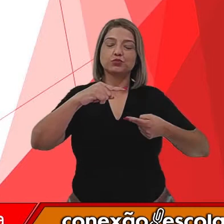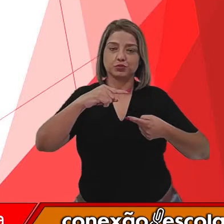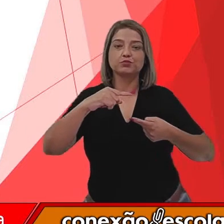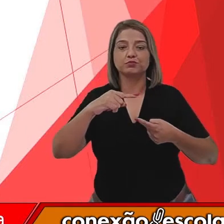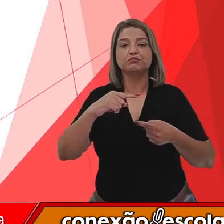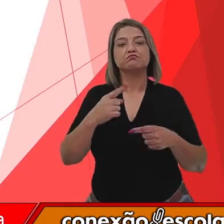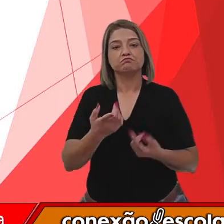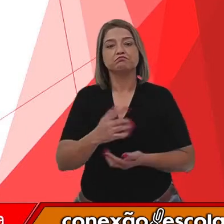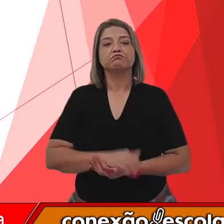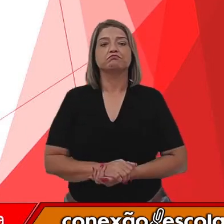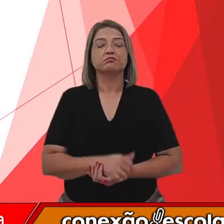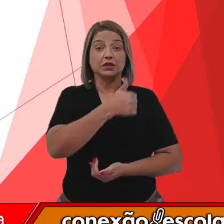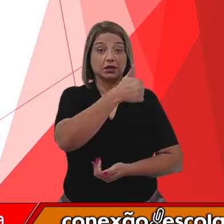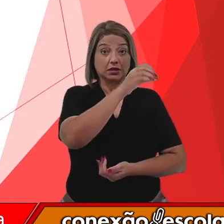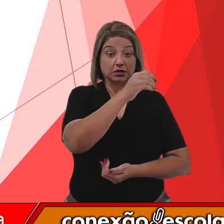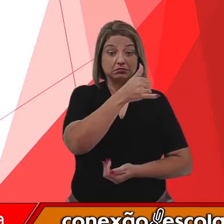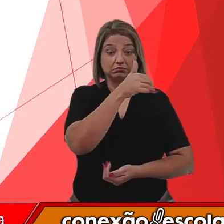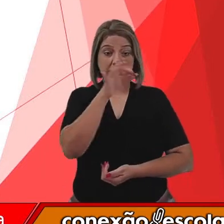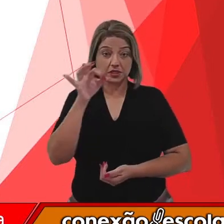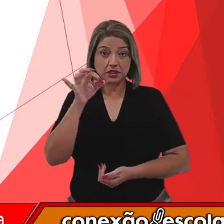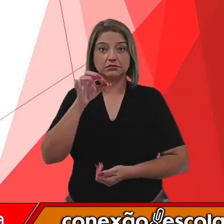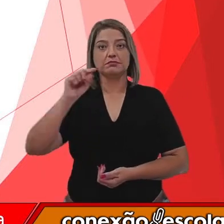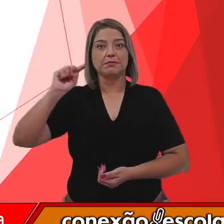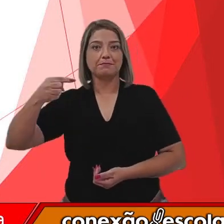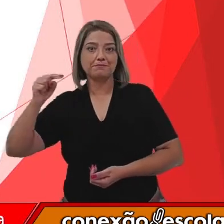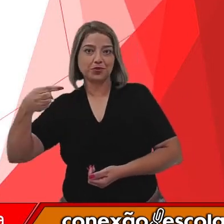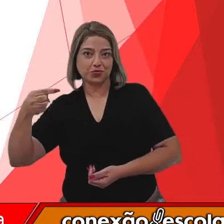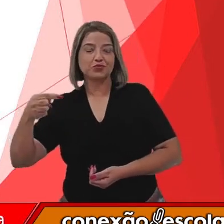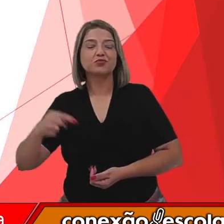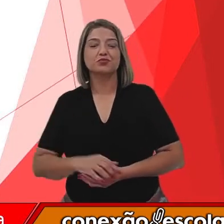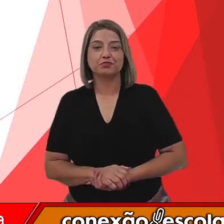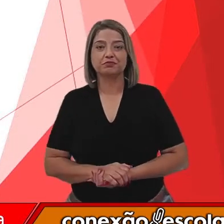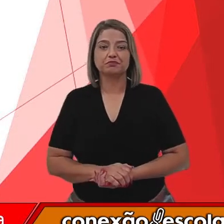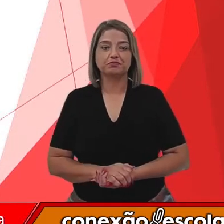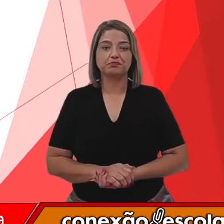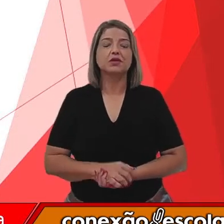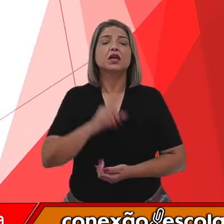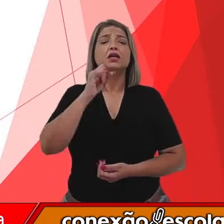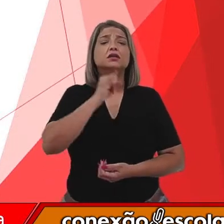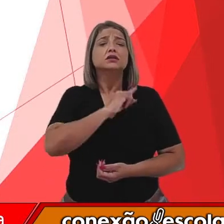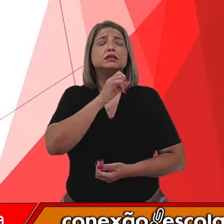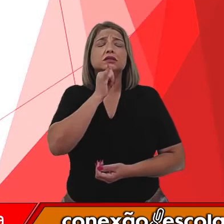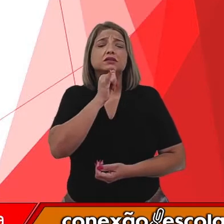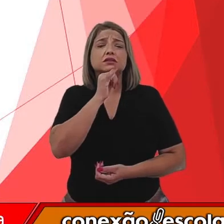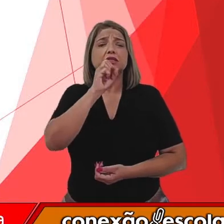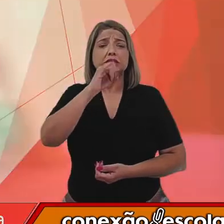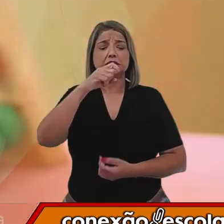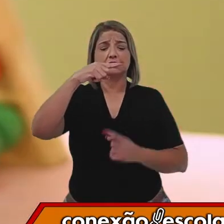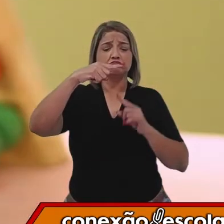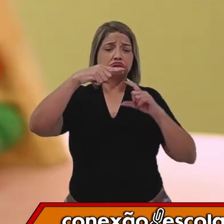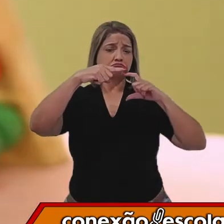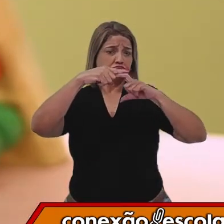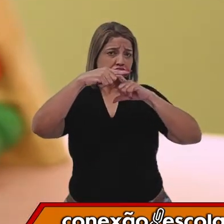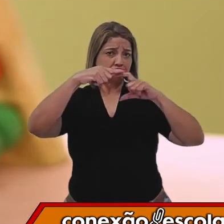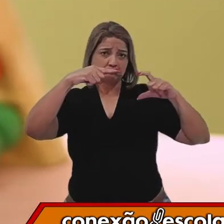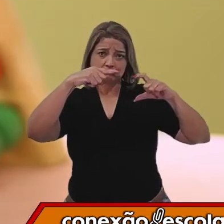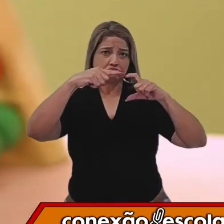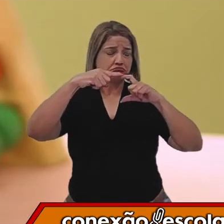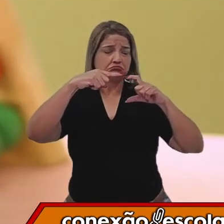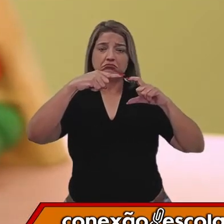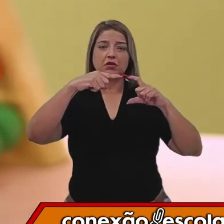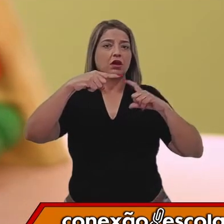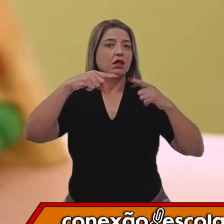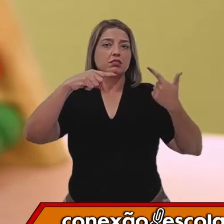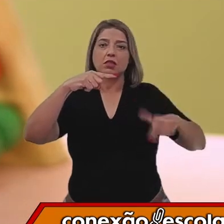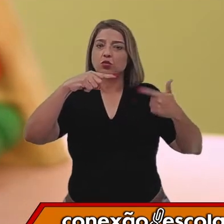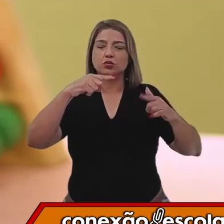10, 100 e 1000. Quando o denominador de uma fração não for um múltiplo de 10, ou